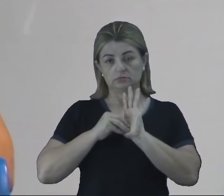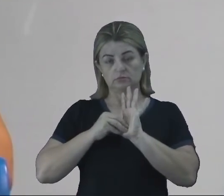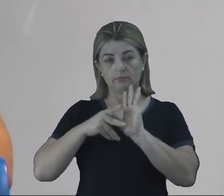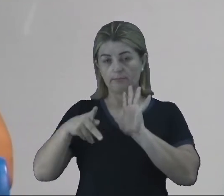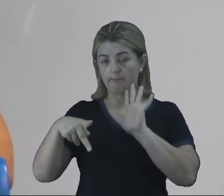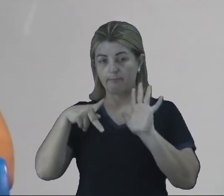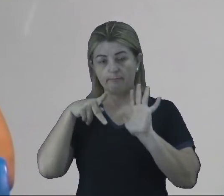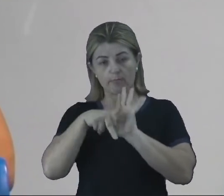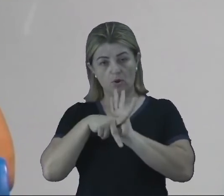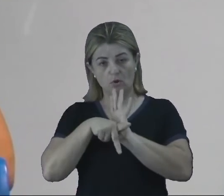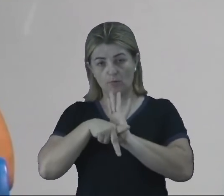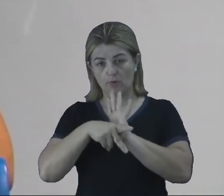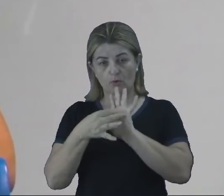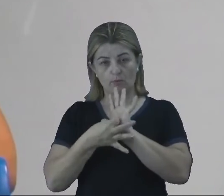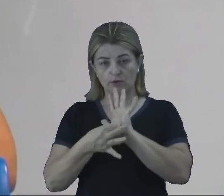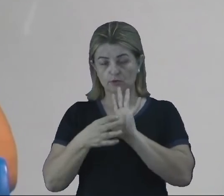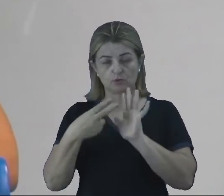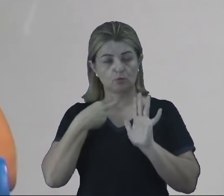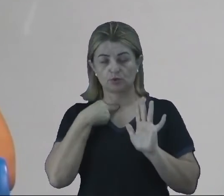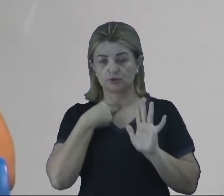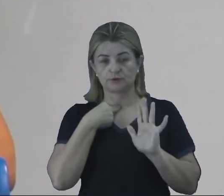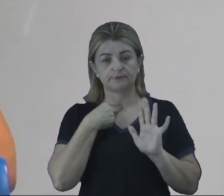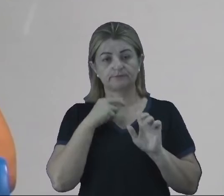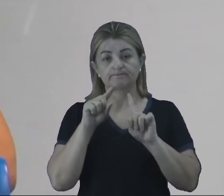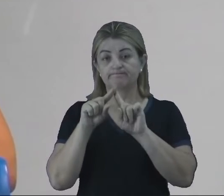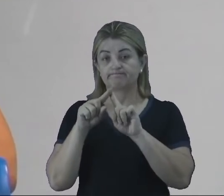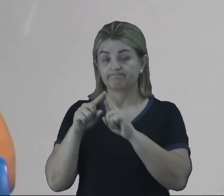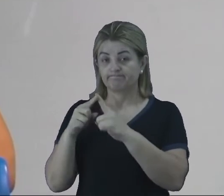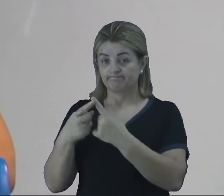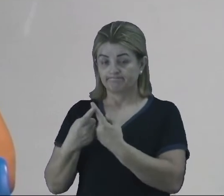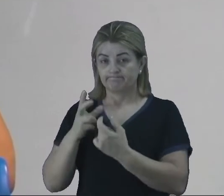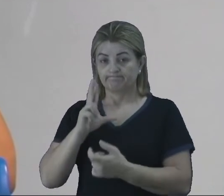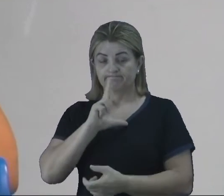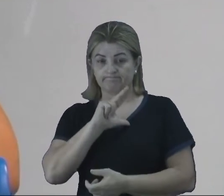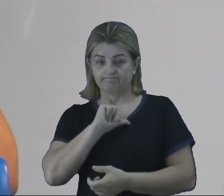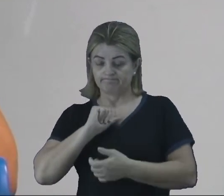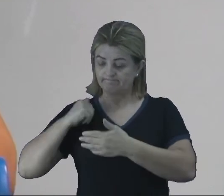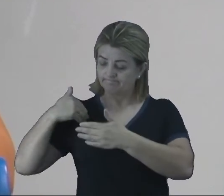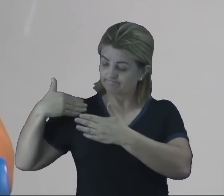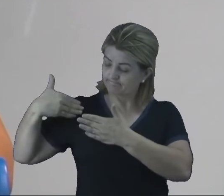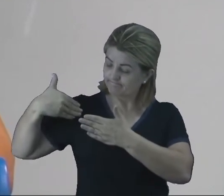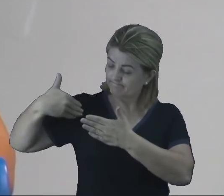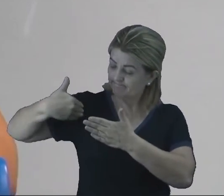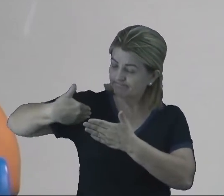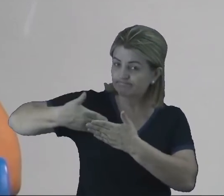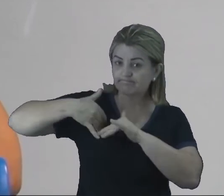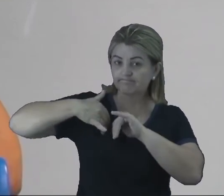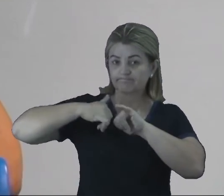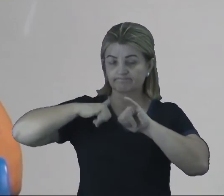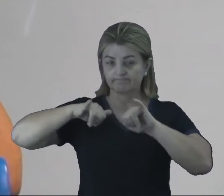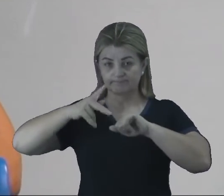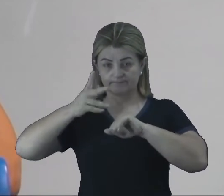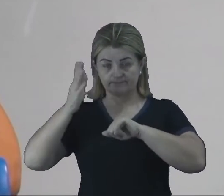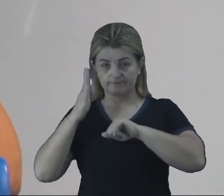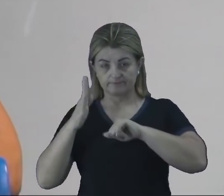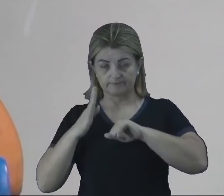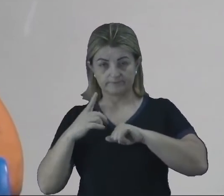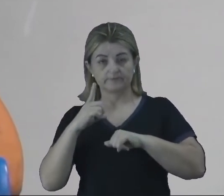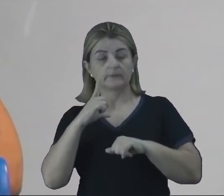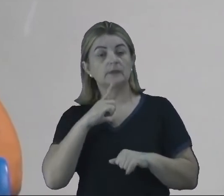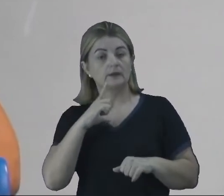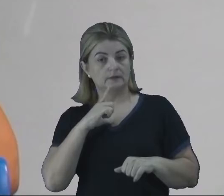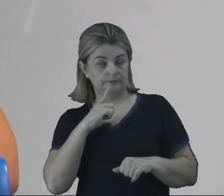de sociologia, filosofia, história, eles perpassam aí, né, em vários momentos